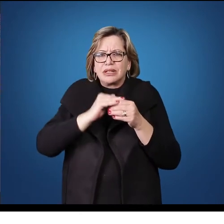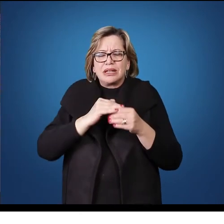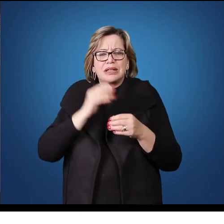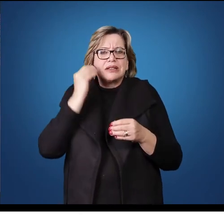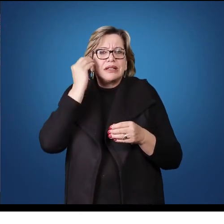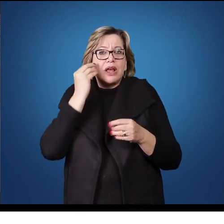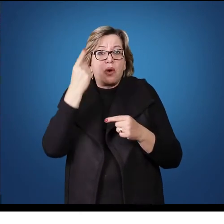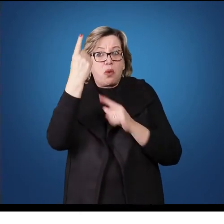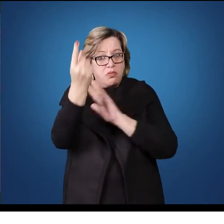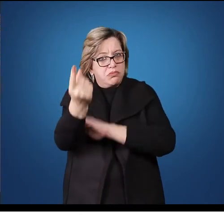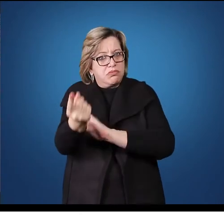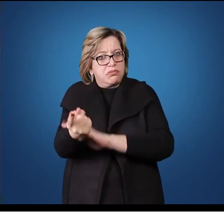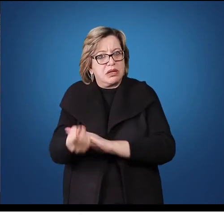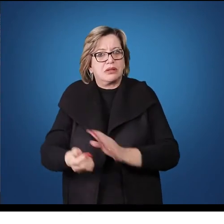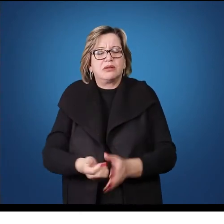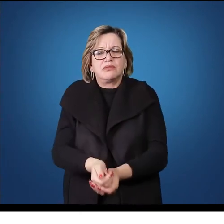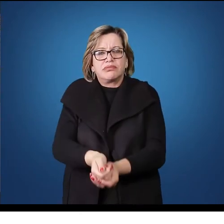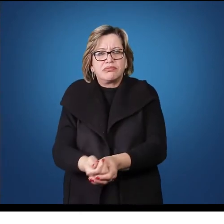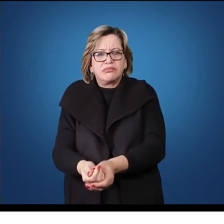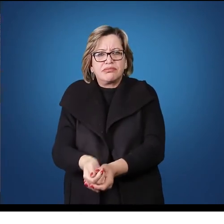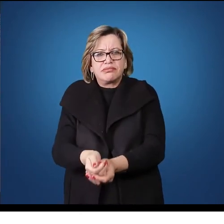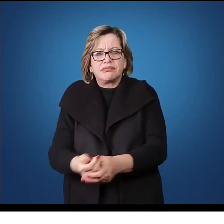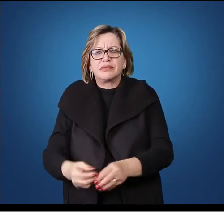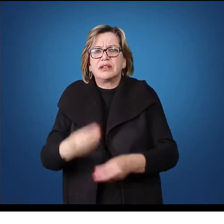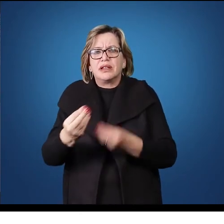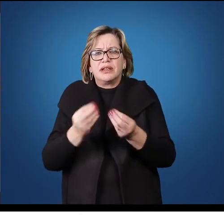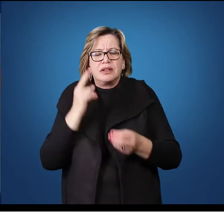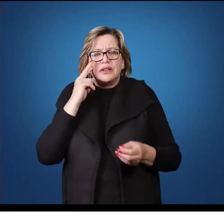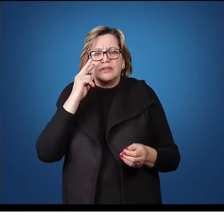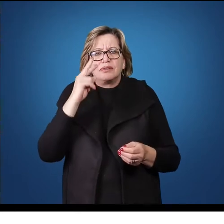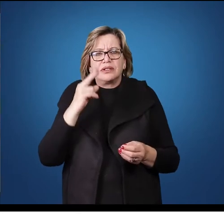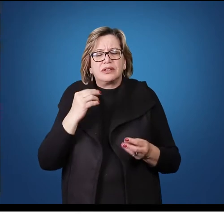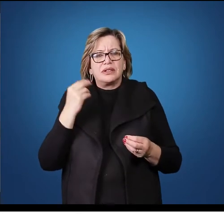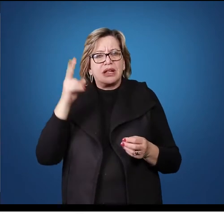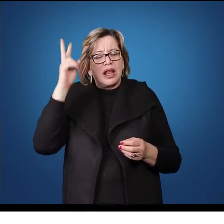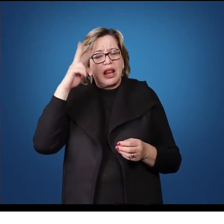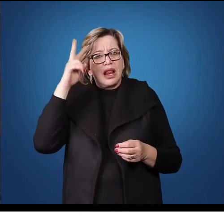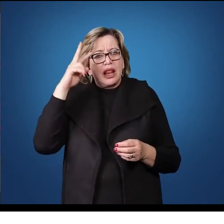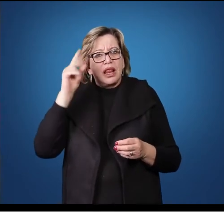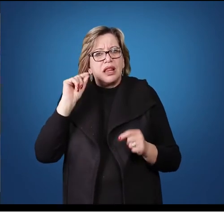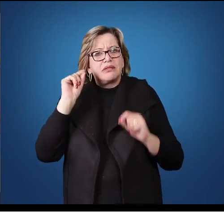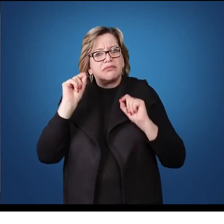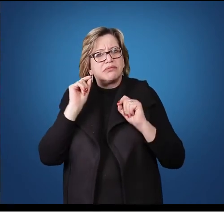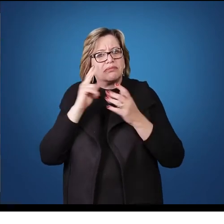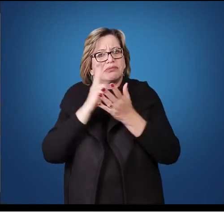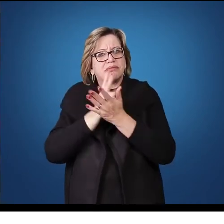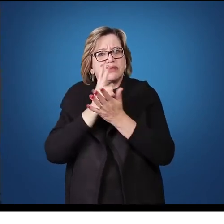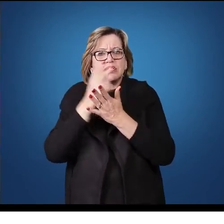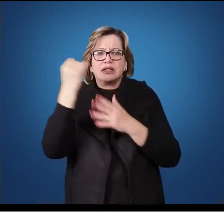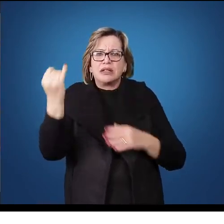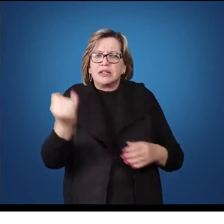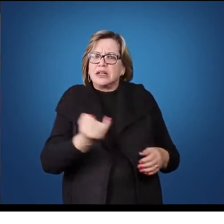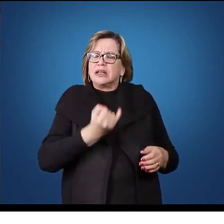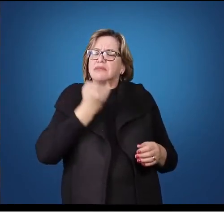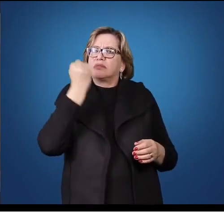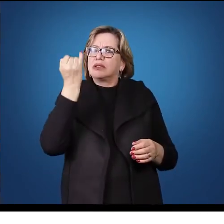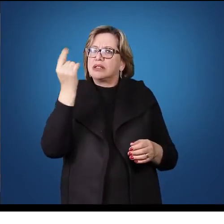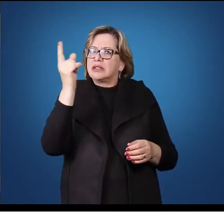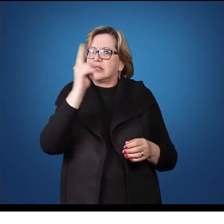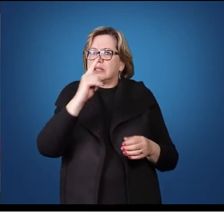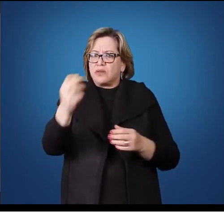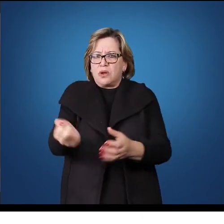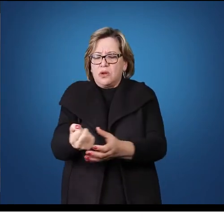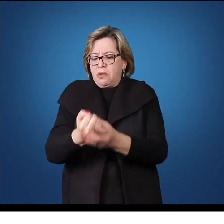com o braço aí. Isso. Ó, lembrem lá, é importante não flexionar